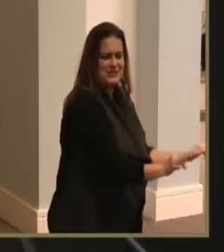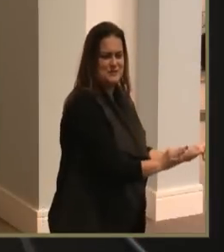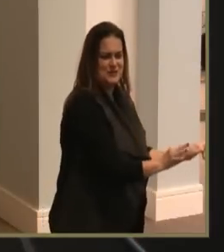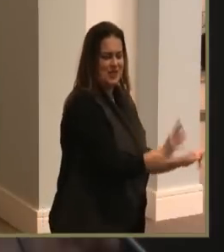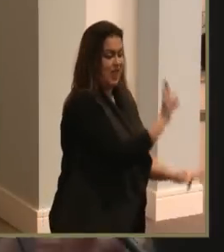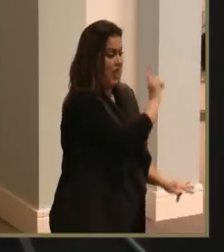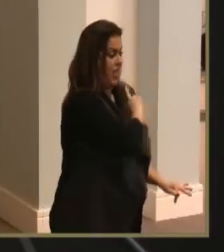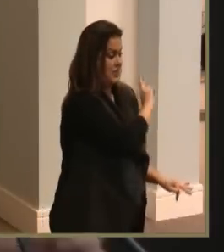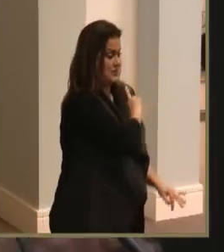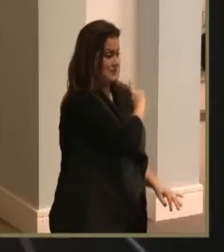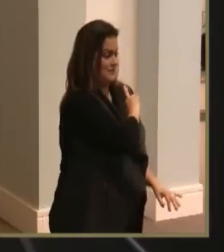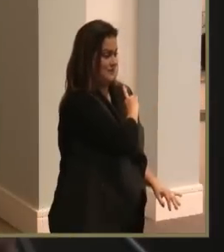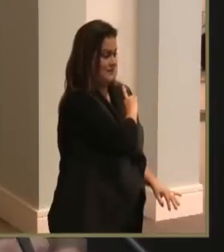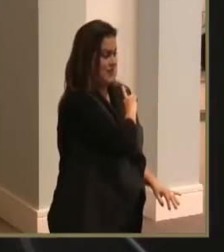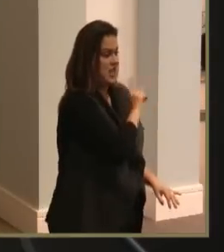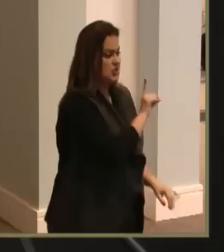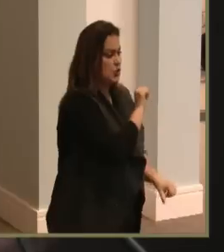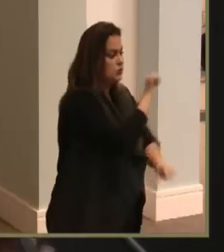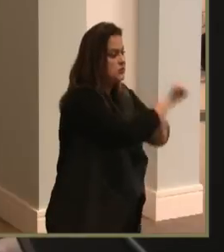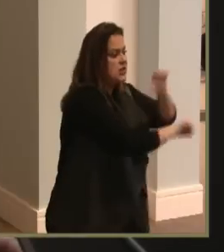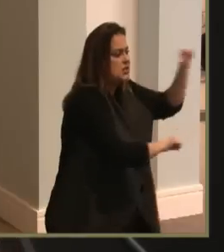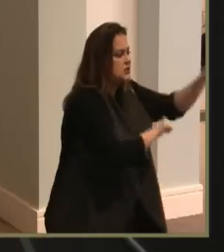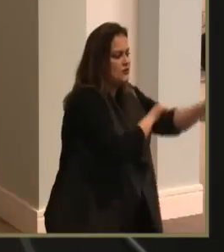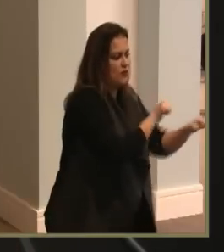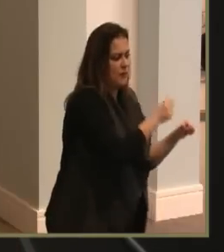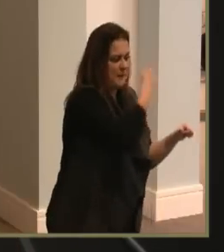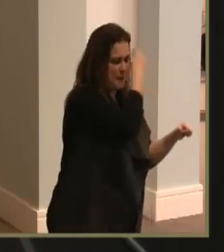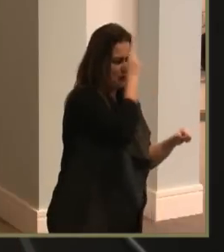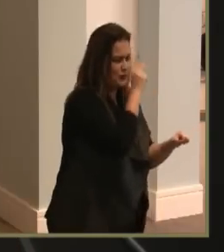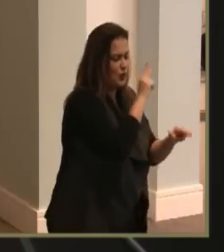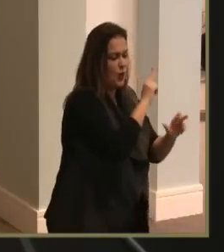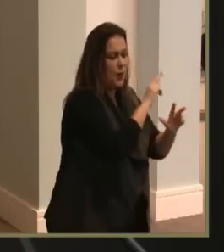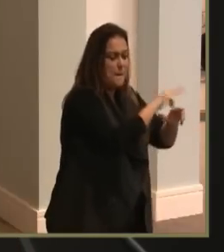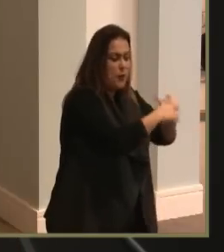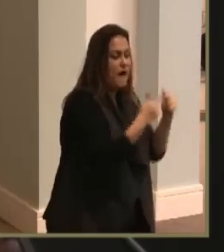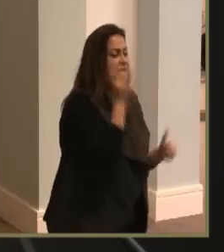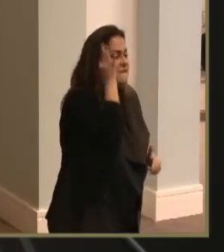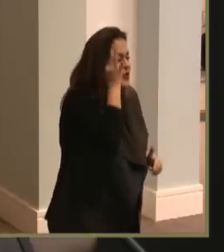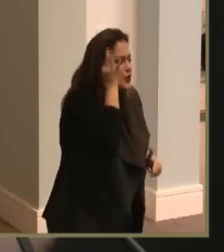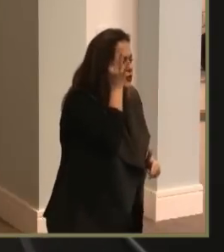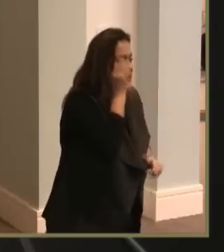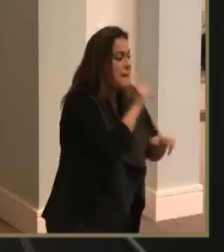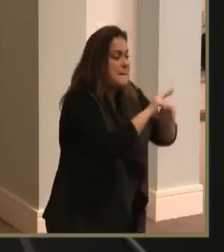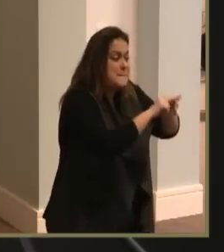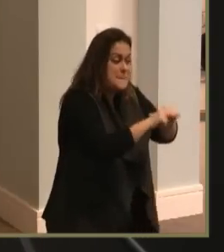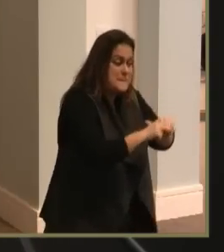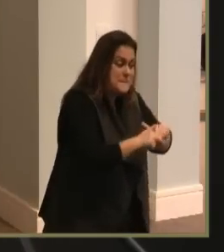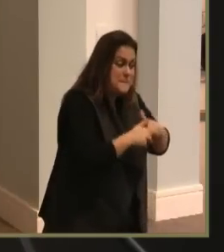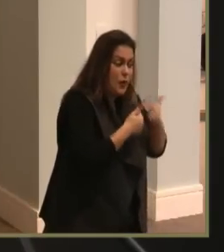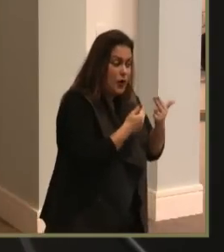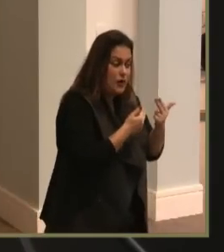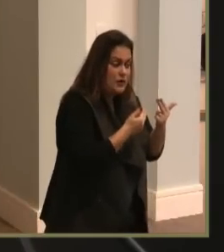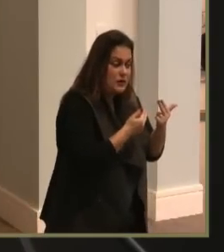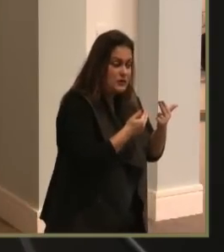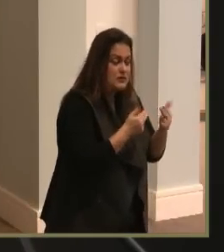não transformar o homem através da filosofia, mas do poder de Deus, porque Paulo vai falar